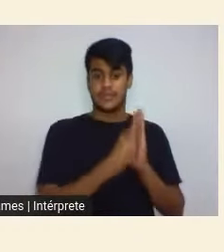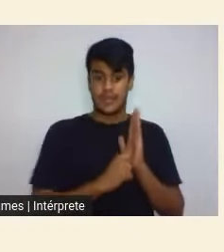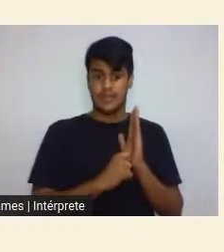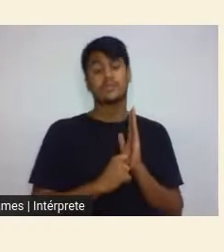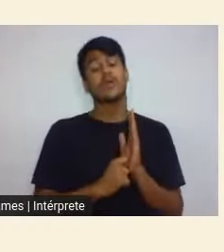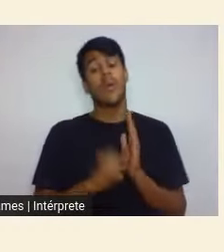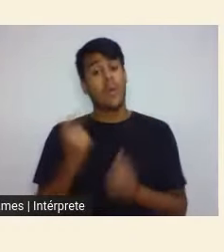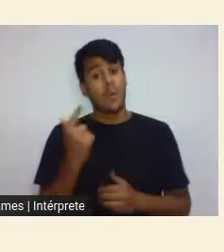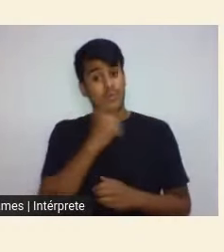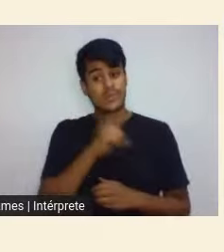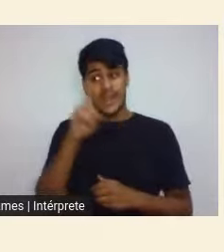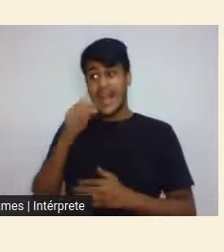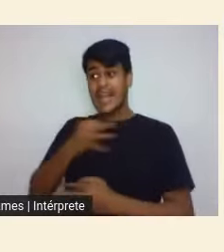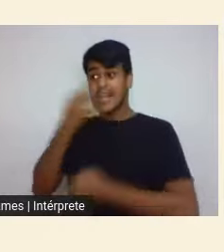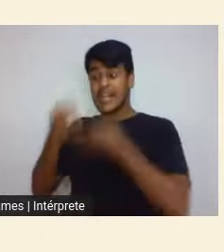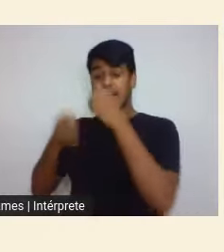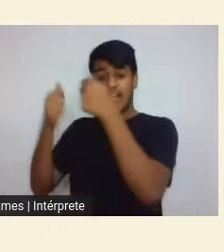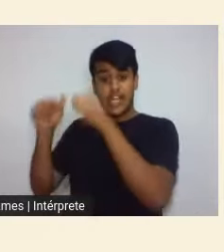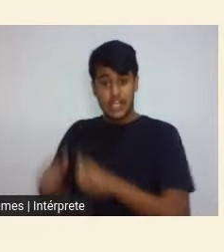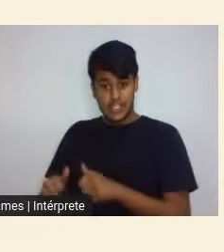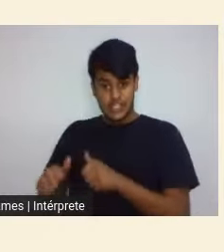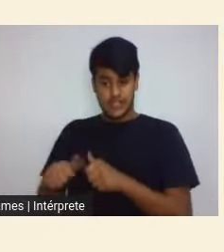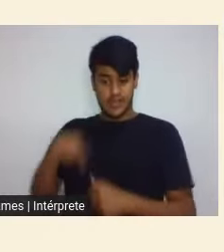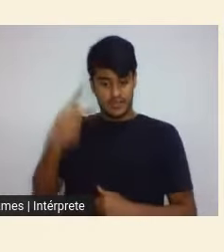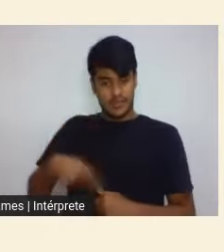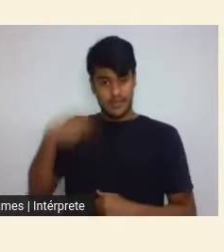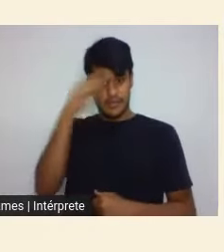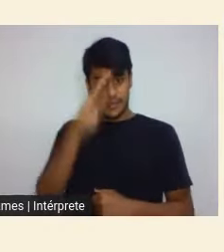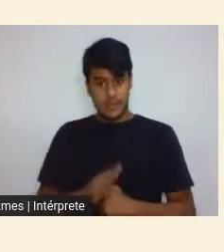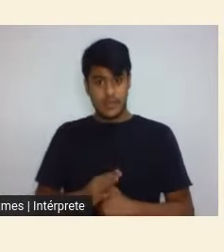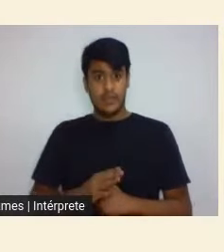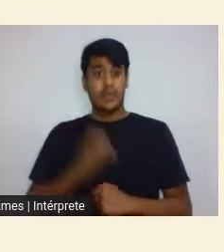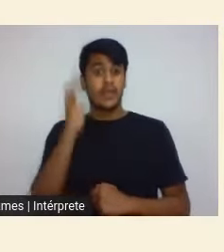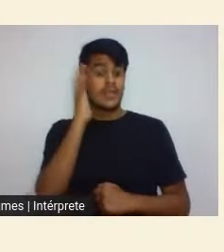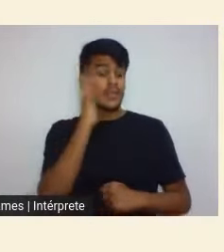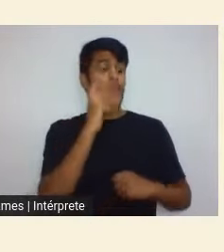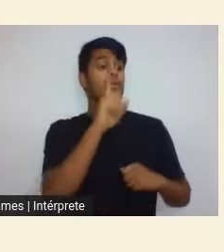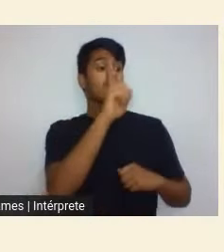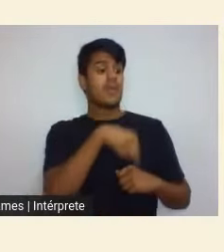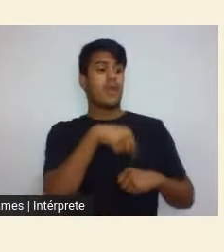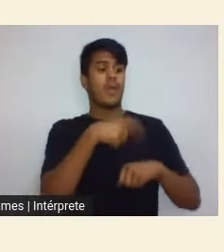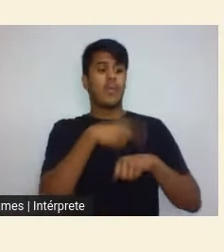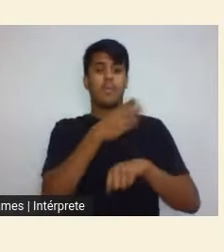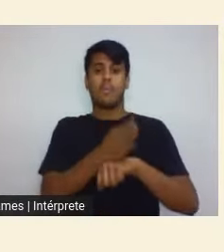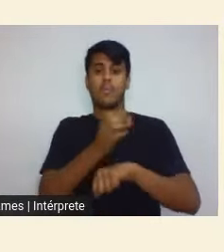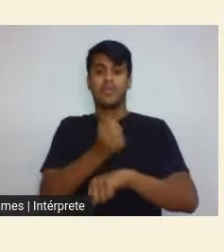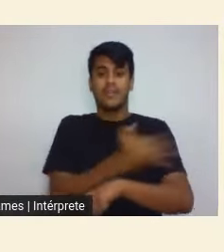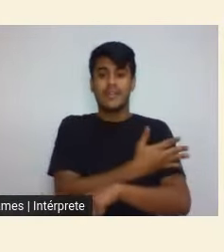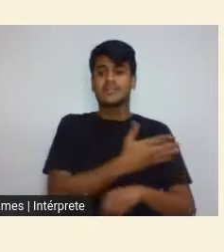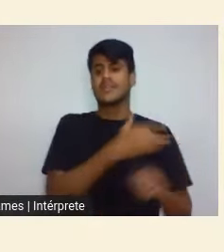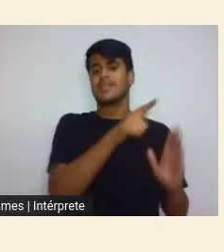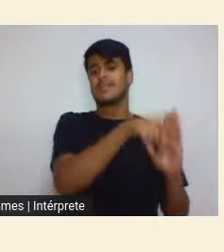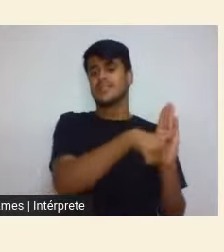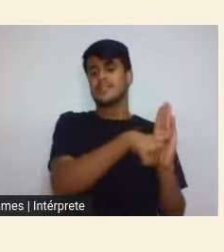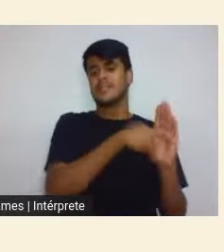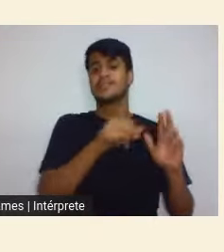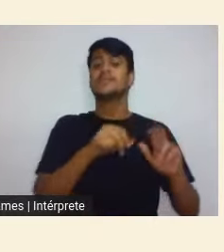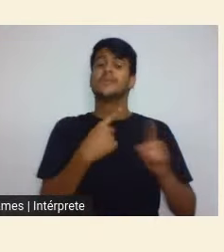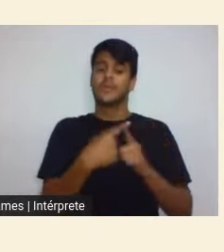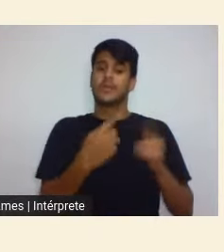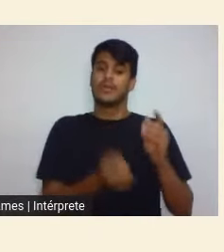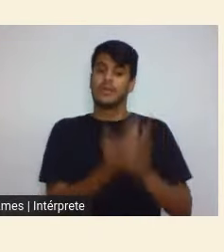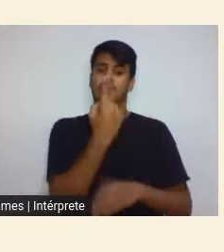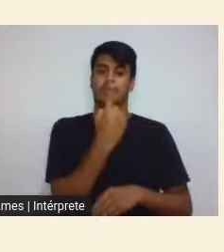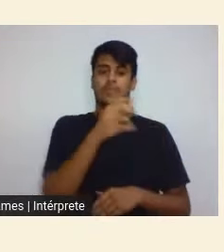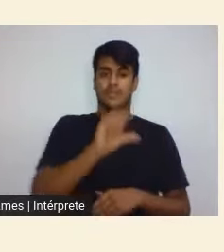que a crítica literária brasileira o considerasse um modernista tardio. Ele publicou o livro só em 1931,